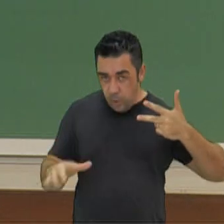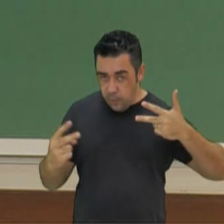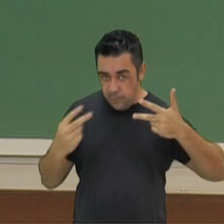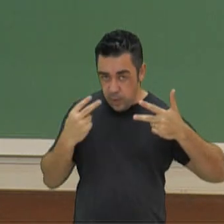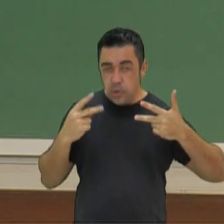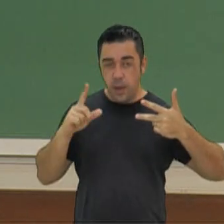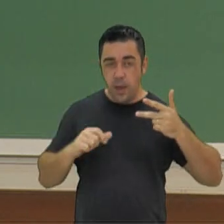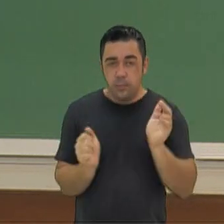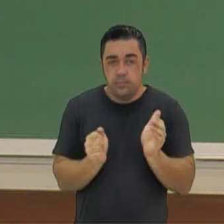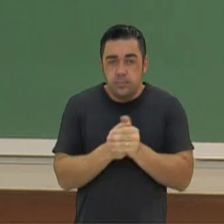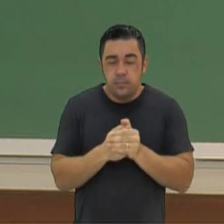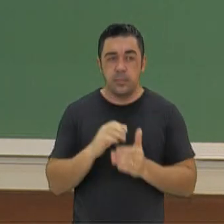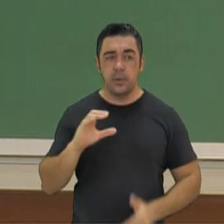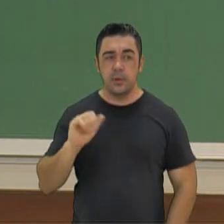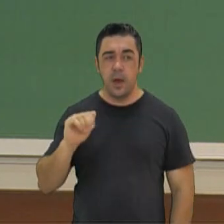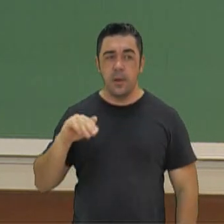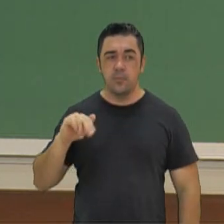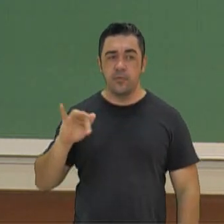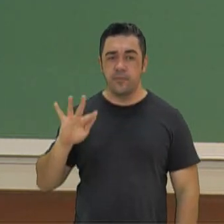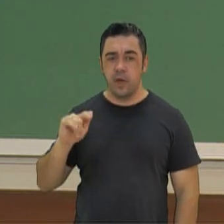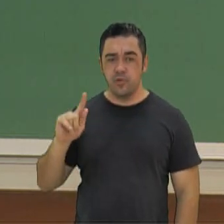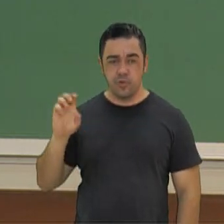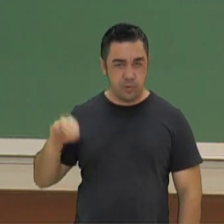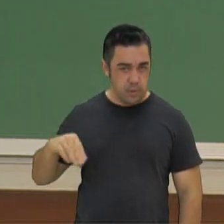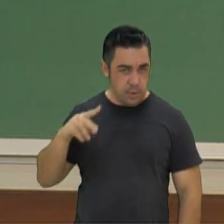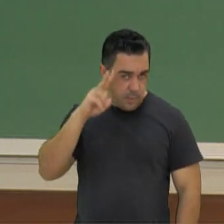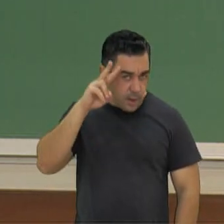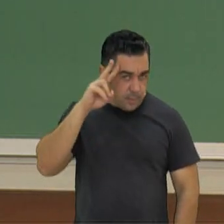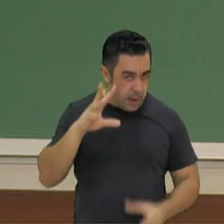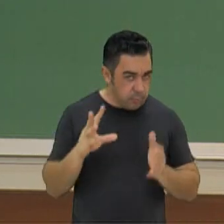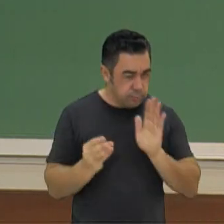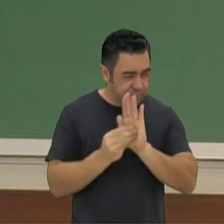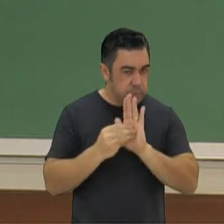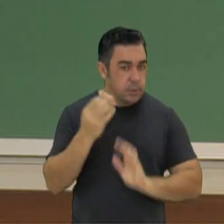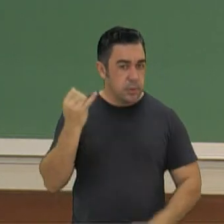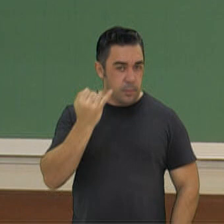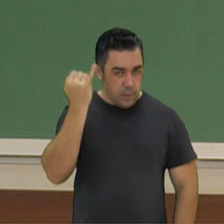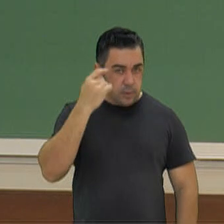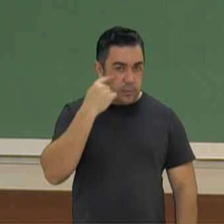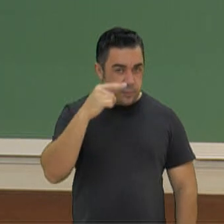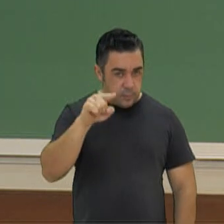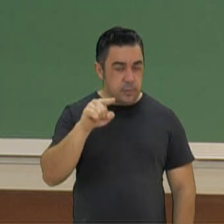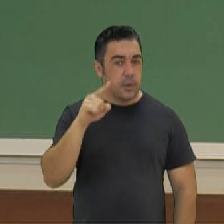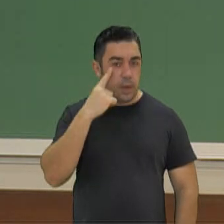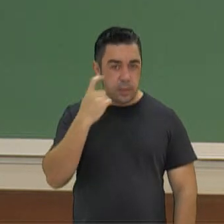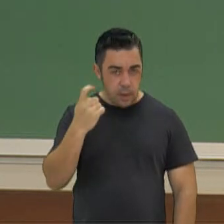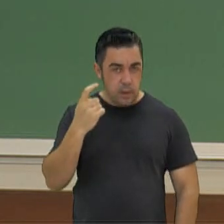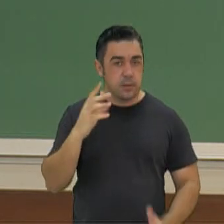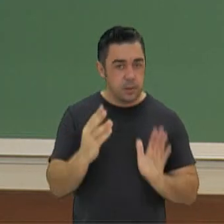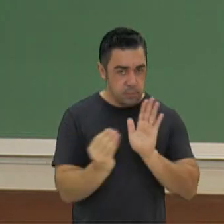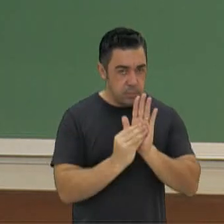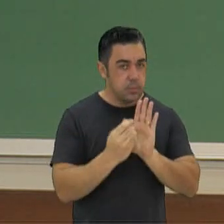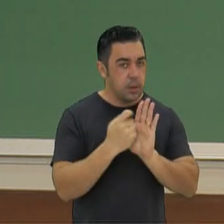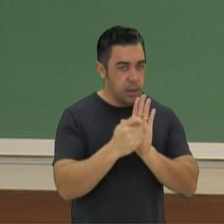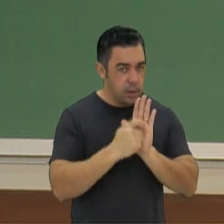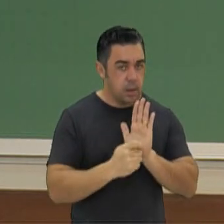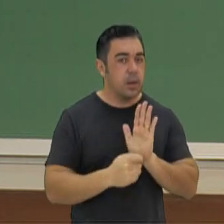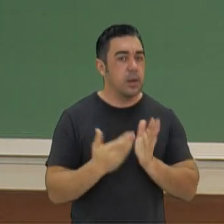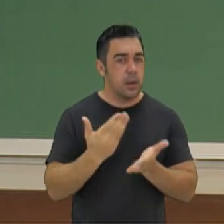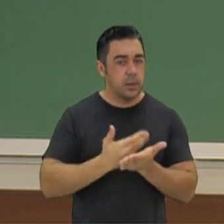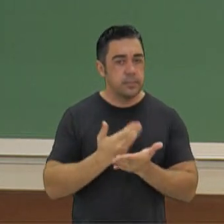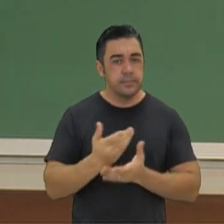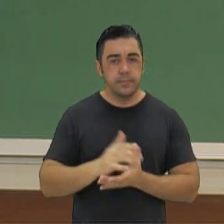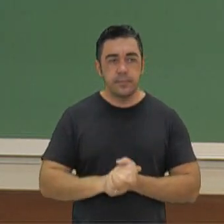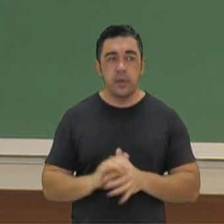beleza? É um macetinho para a gente poder estar lembrando aí, tá? Isso é muito importante, até interessante registrar no caderno aí. E nós